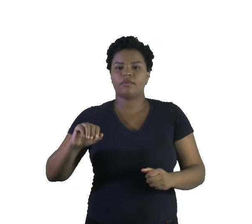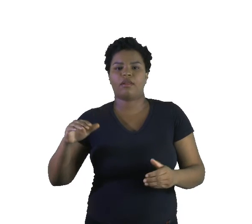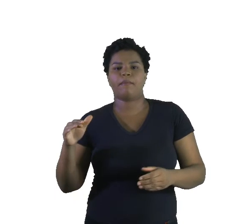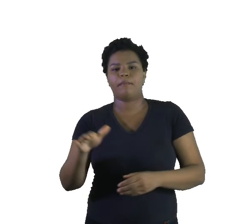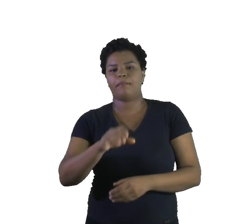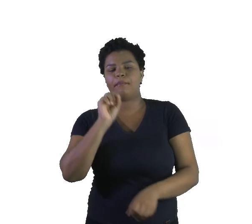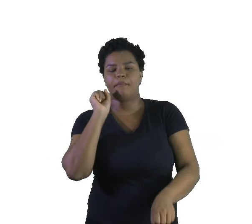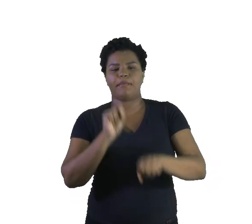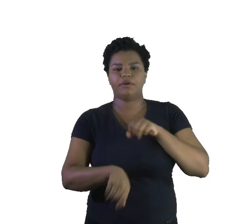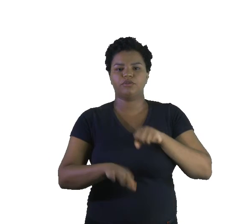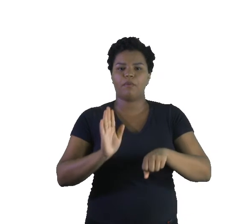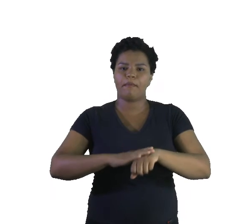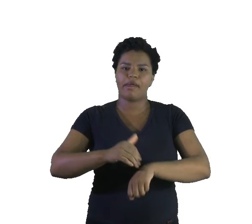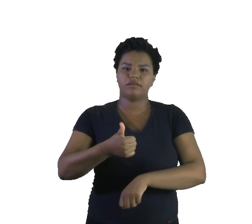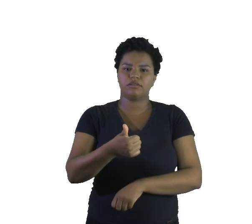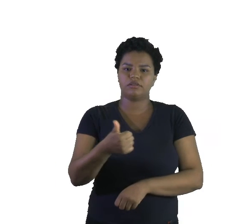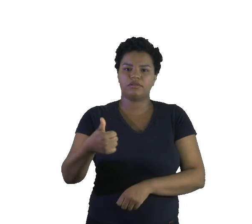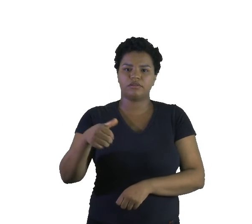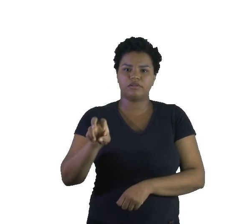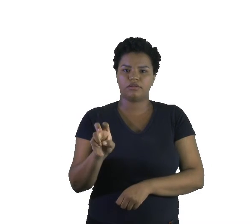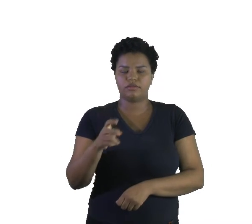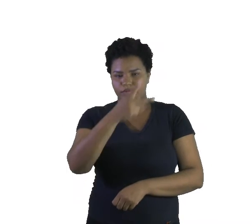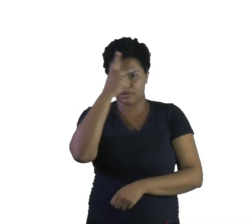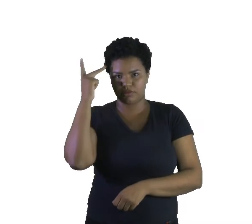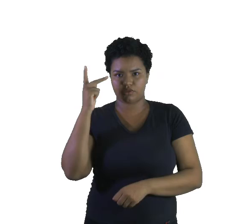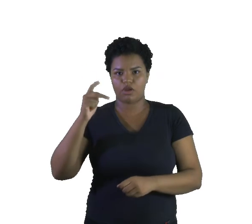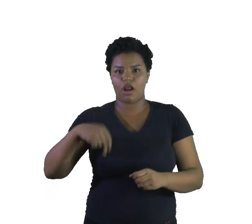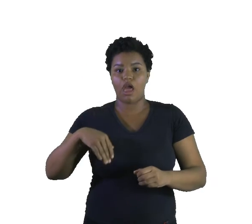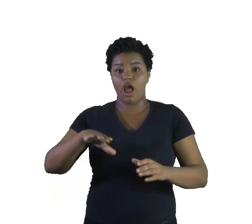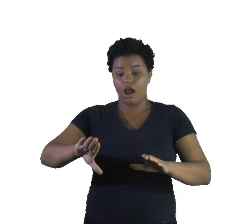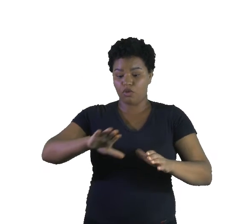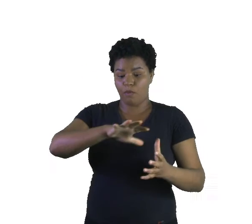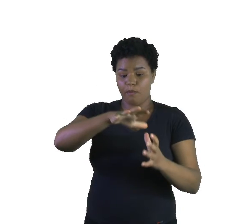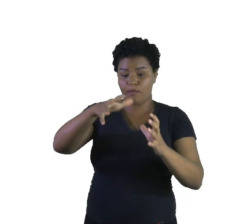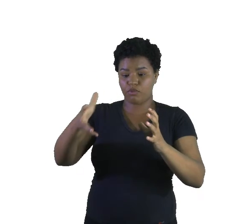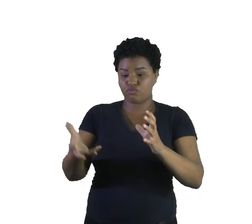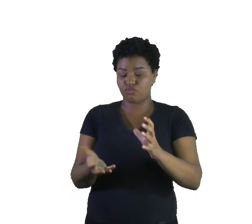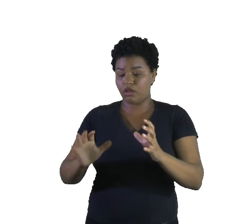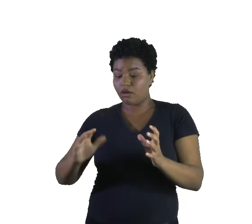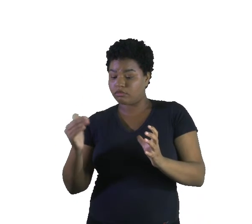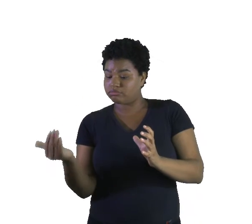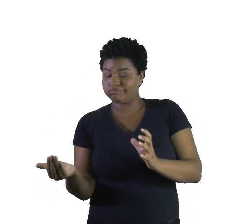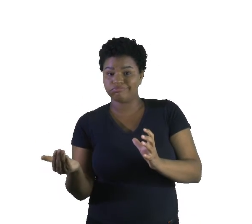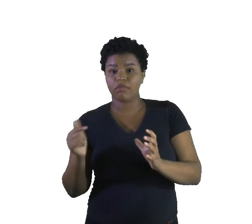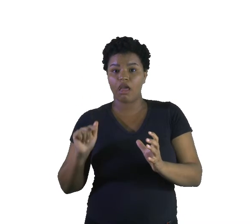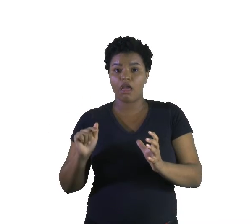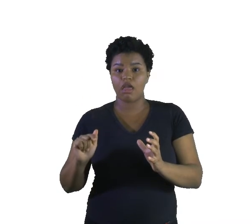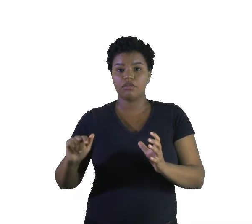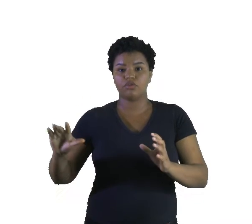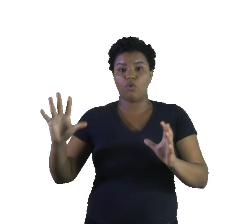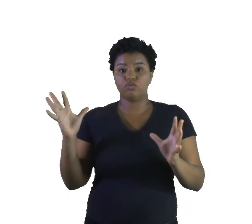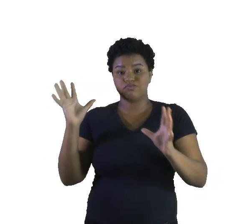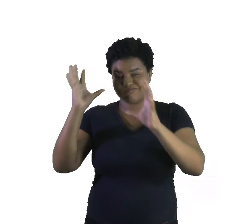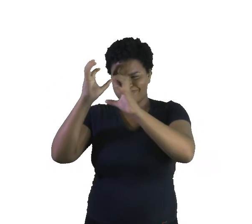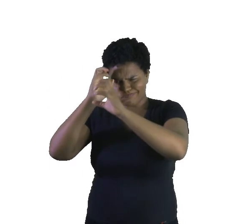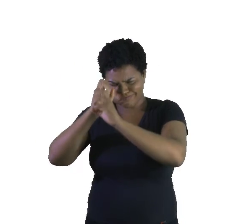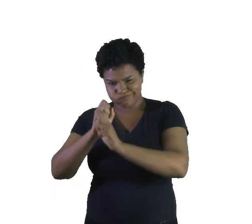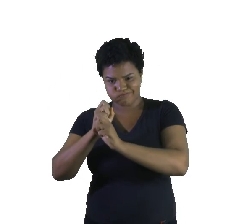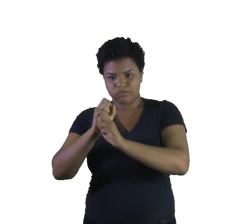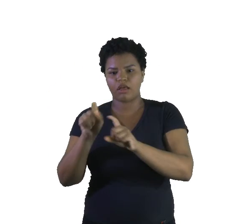acontecimento, o outro lado do planeta, o céu ficou totalmente escuro. Aparece aí na tela de vocês a imagem também desse